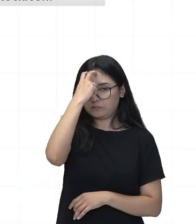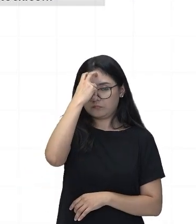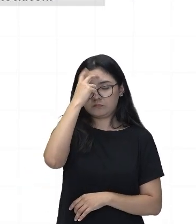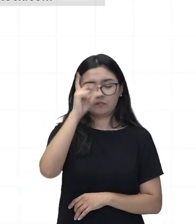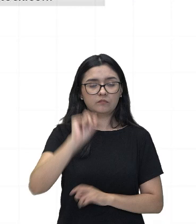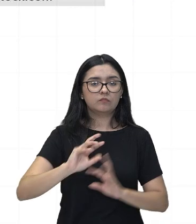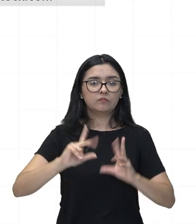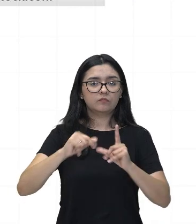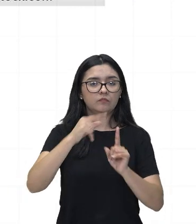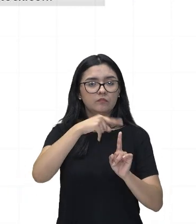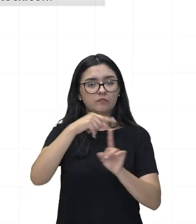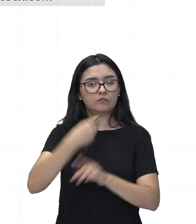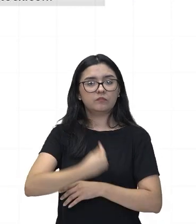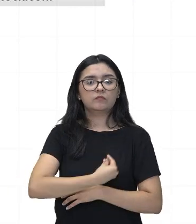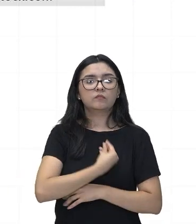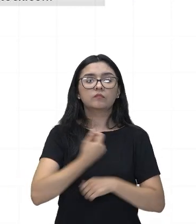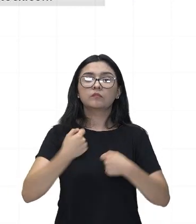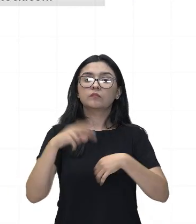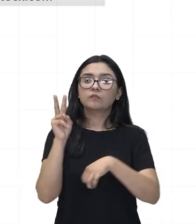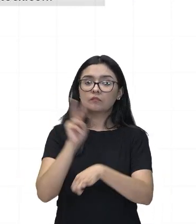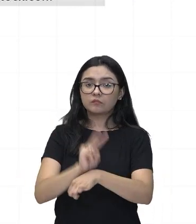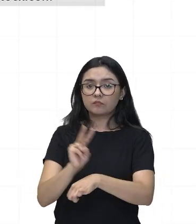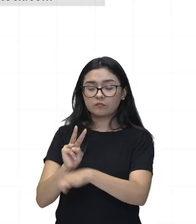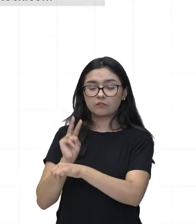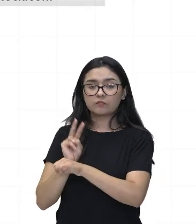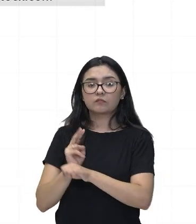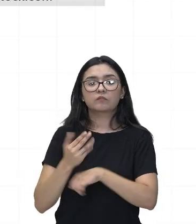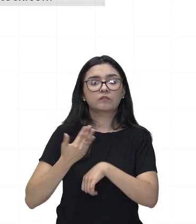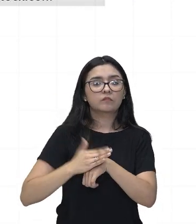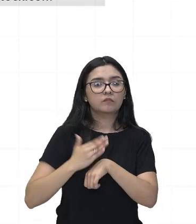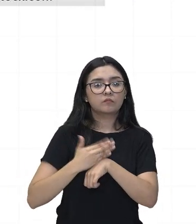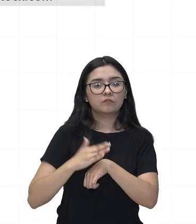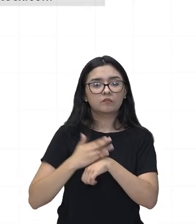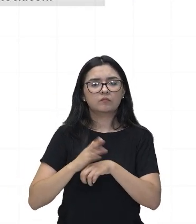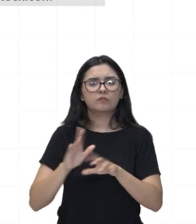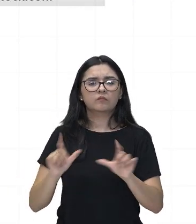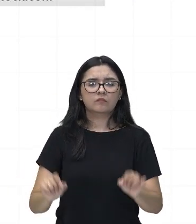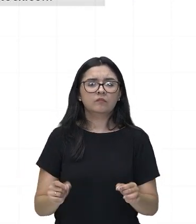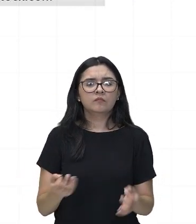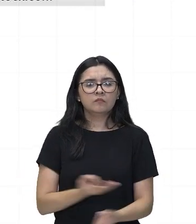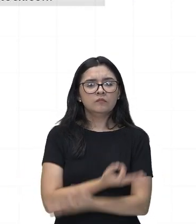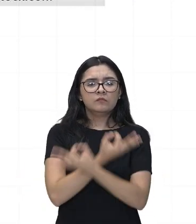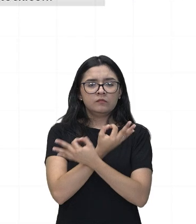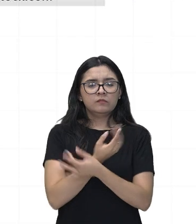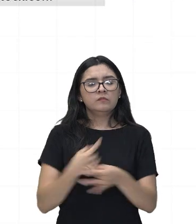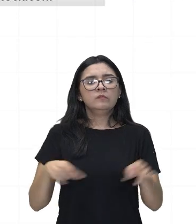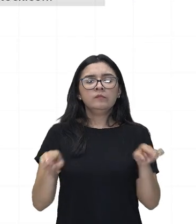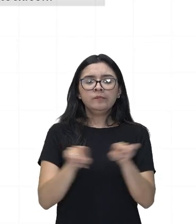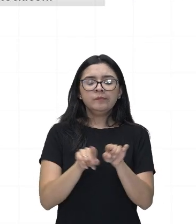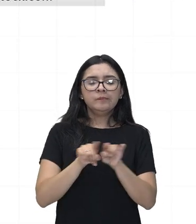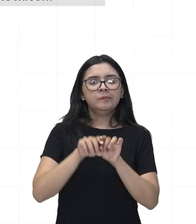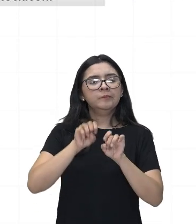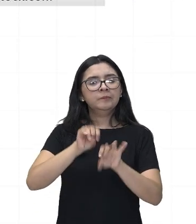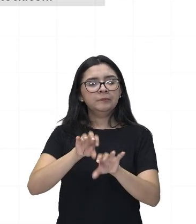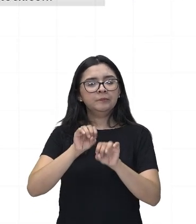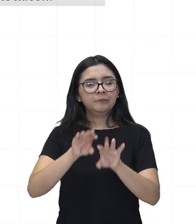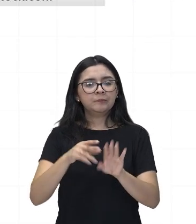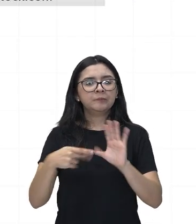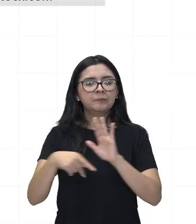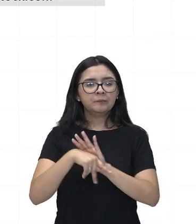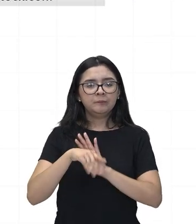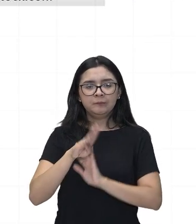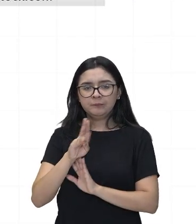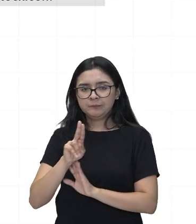são importantes e devem ser cuidadas. A prática da meditação e observância dos ensinamentos do Buda